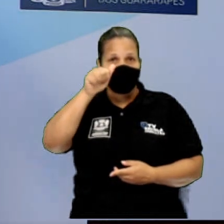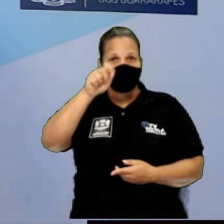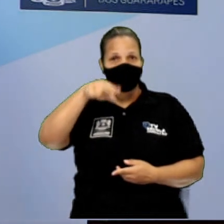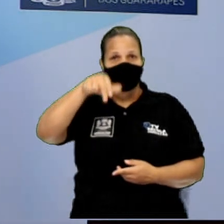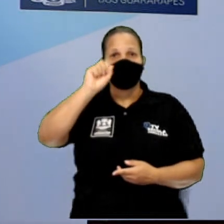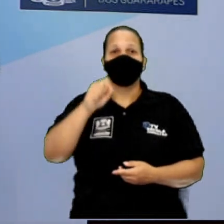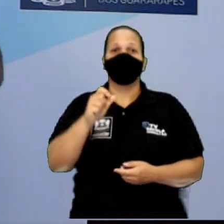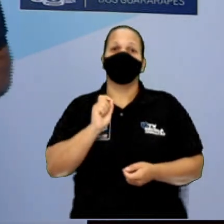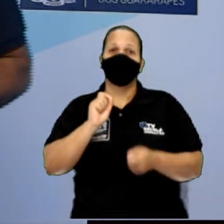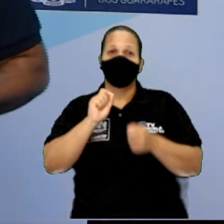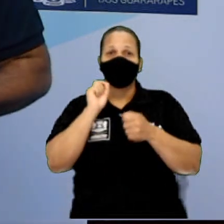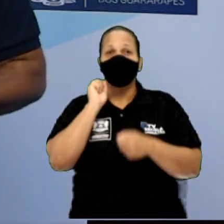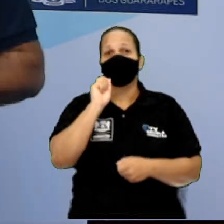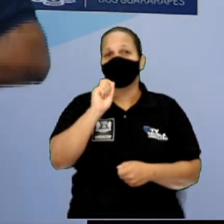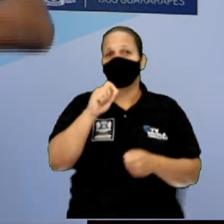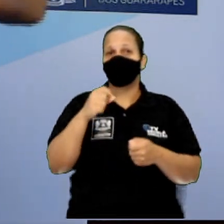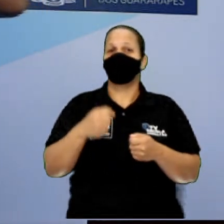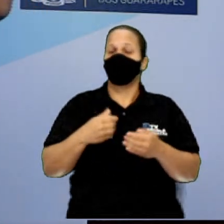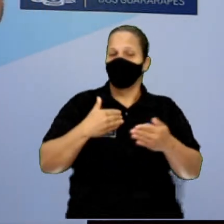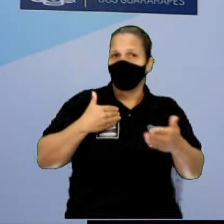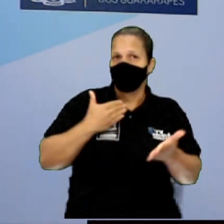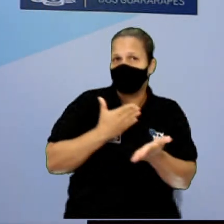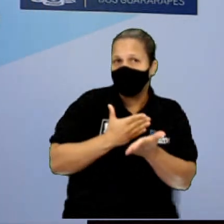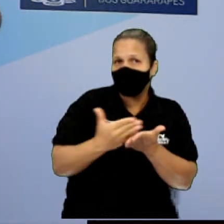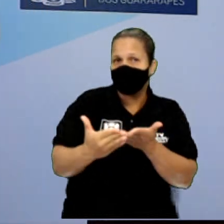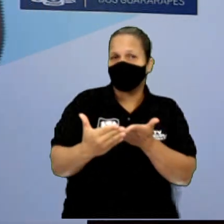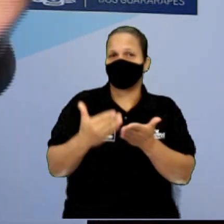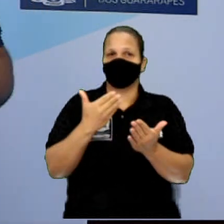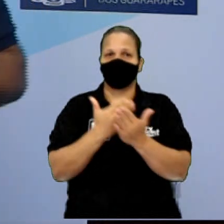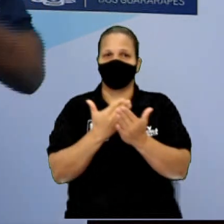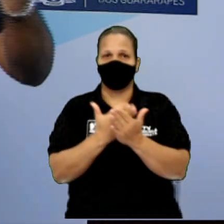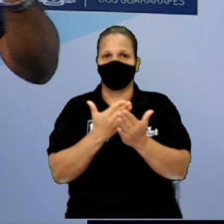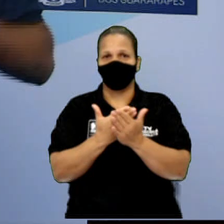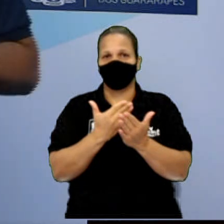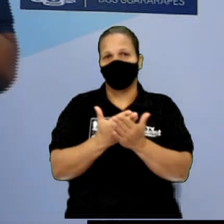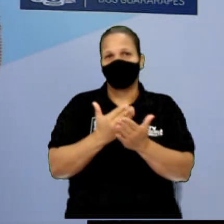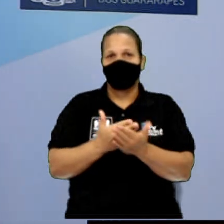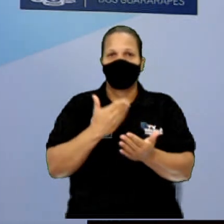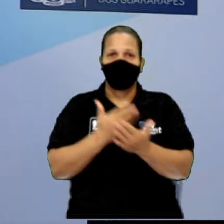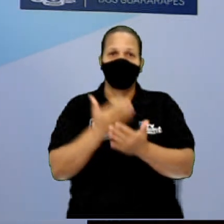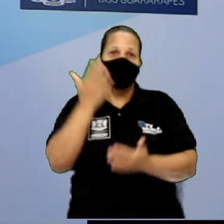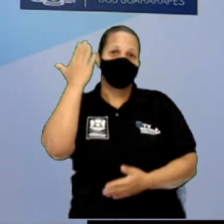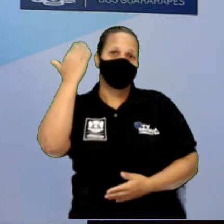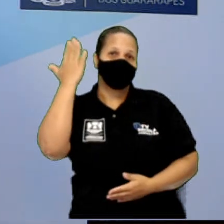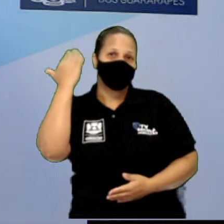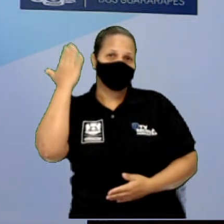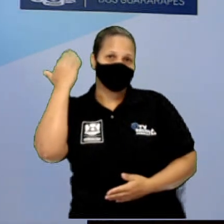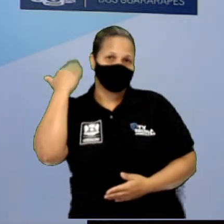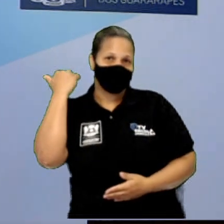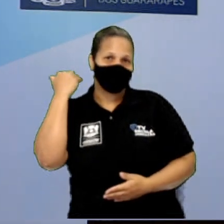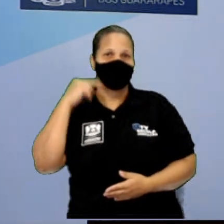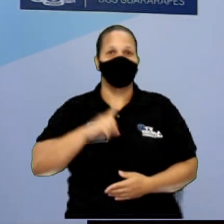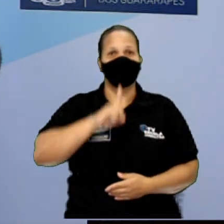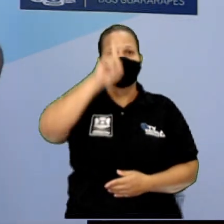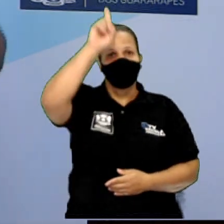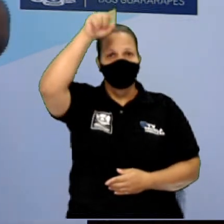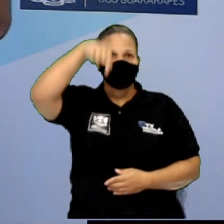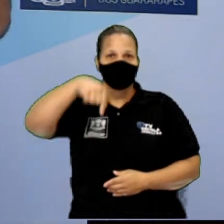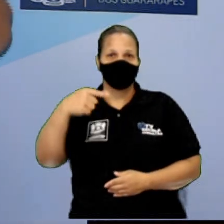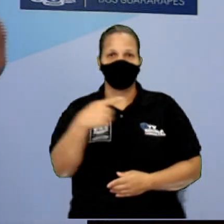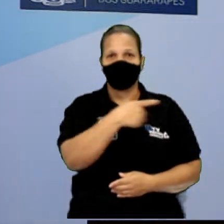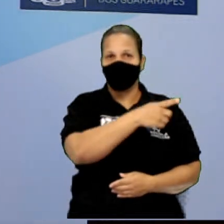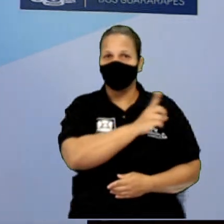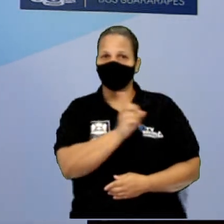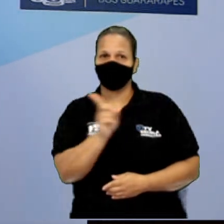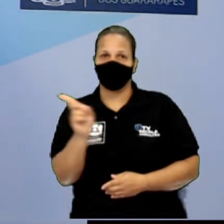nós trabalhamos numa aula anterior, com relação à localização norte, sul, leste, oeste, os pontos cardeais e